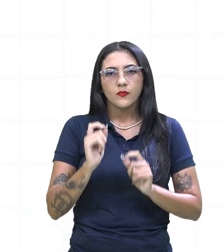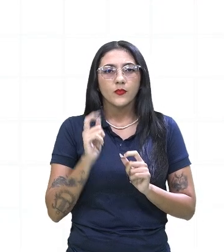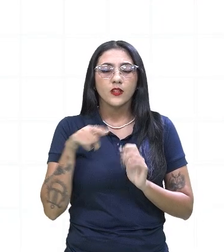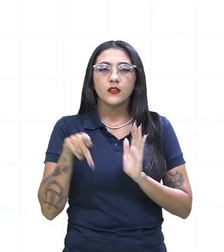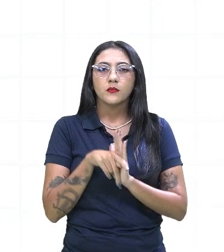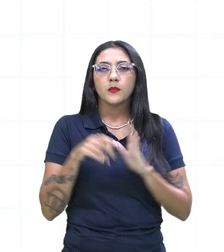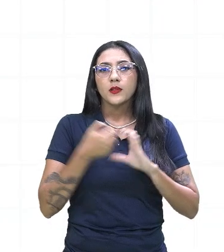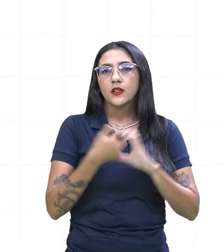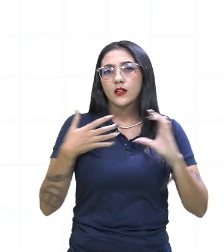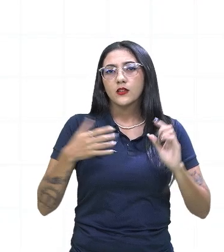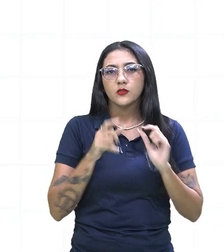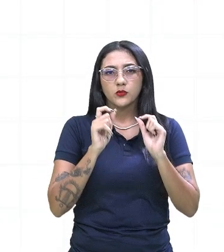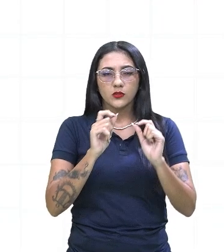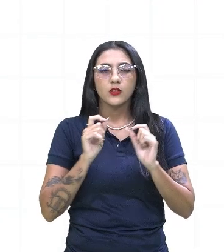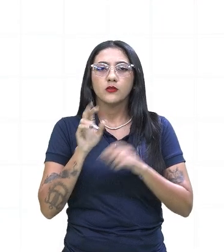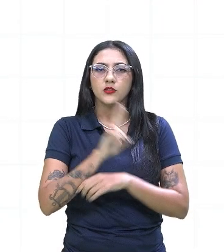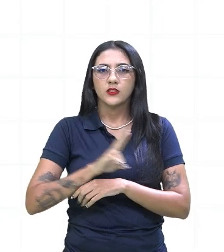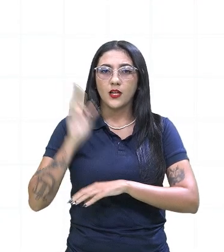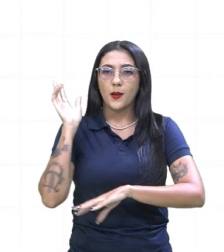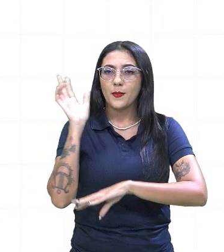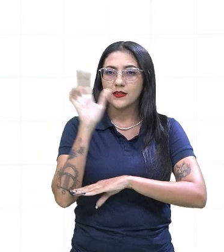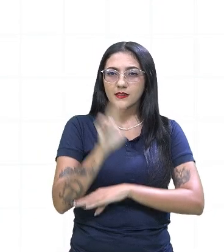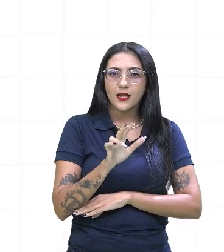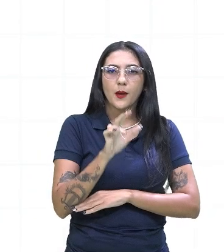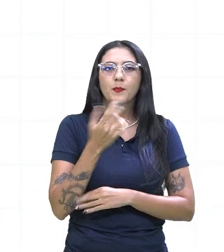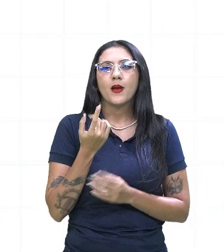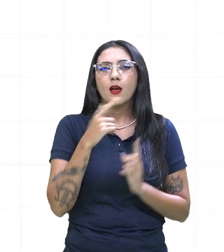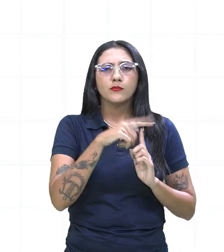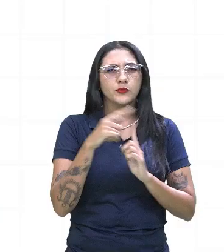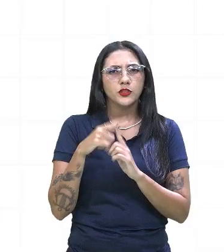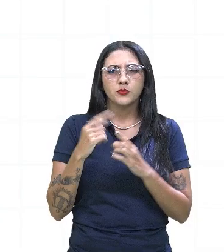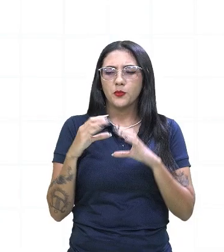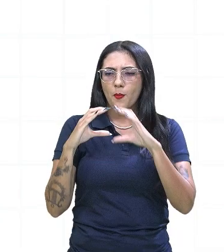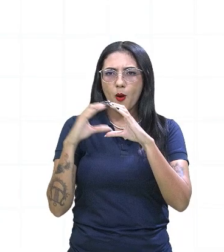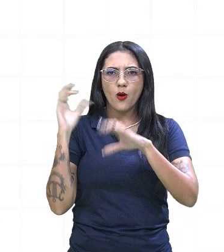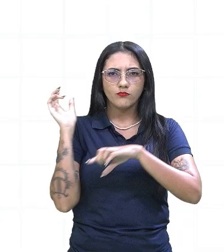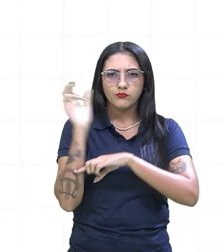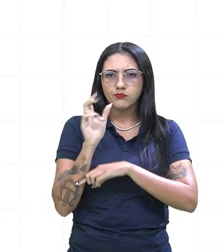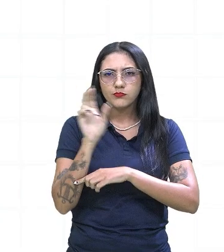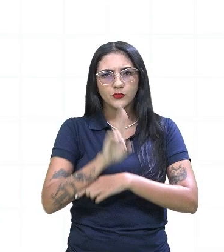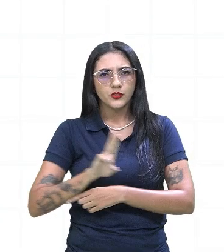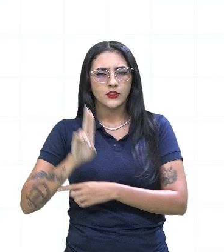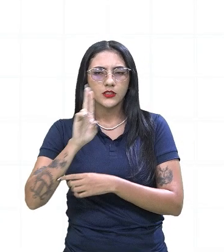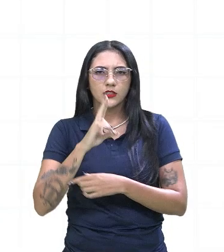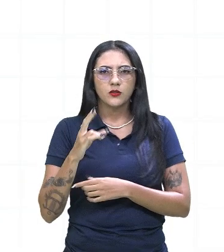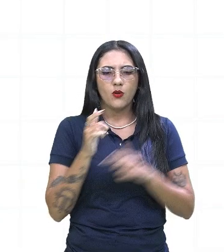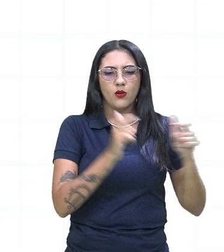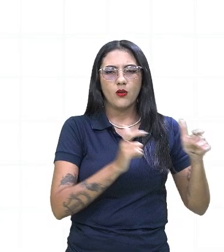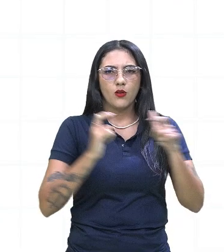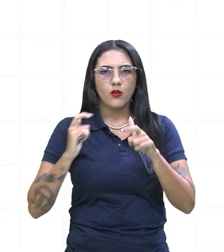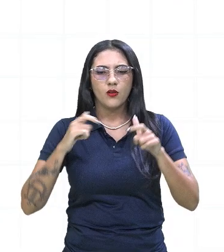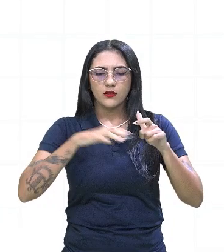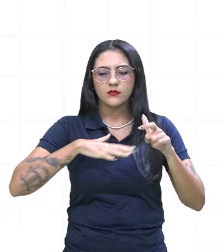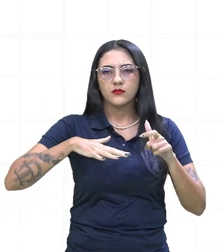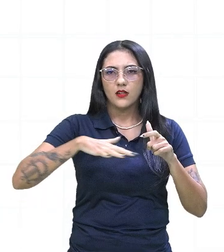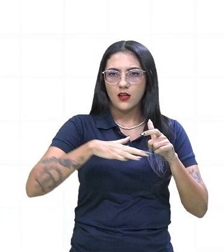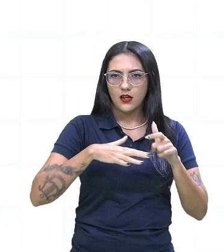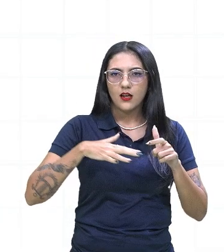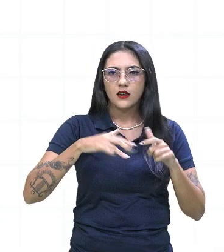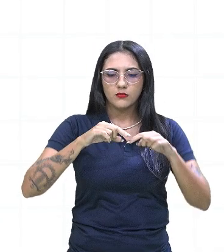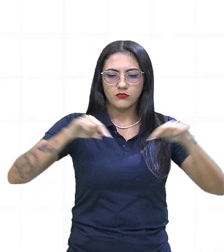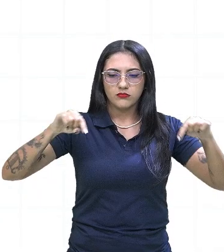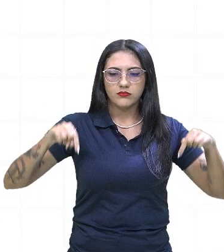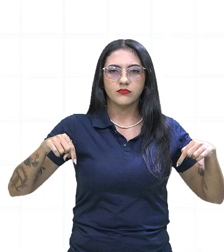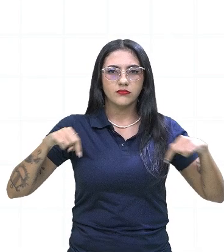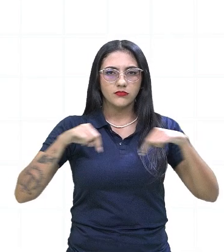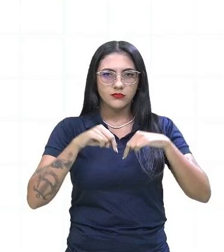caracterizam por arremessar, lançar ou rebater a bola em direção a setores da quadra adversária, nos